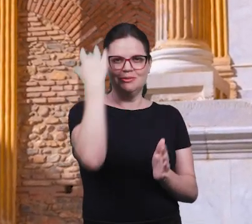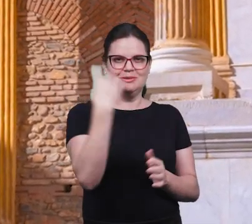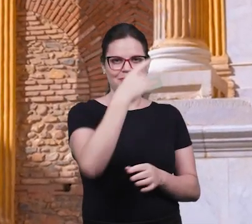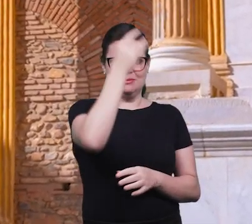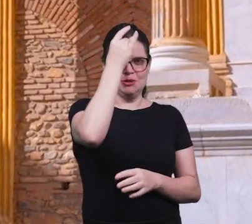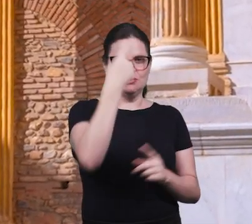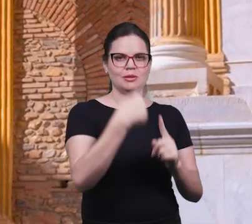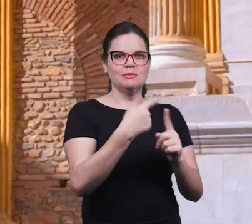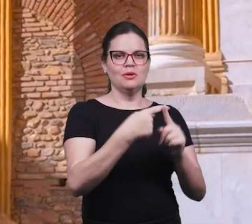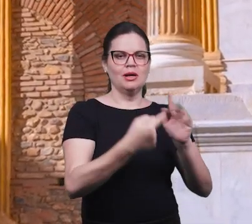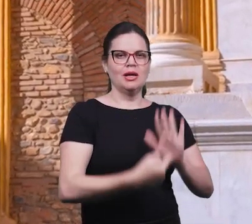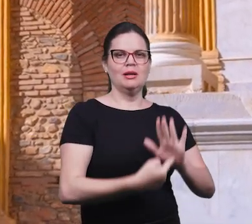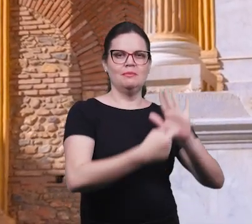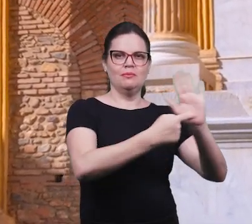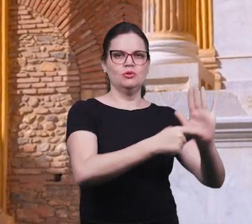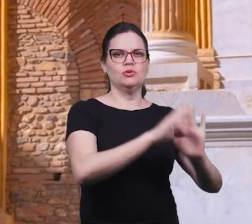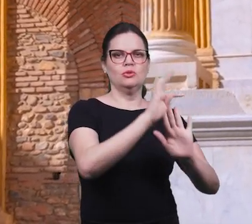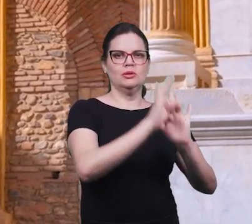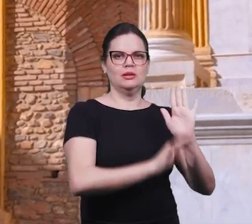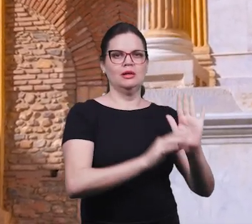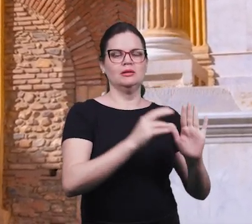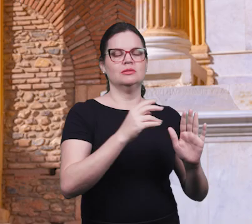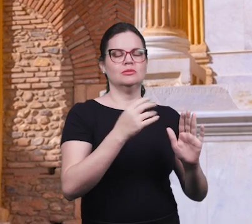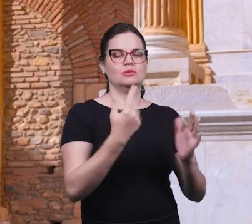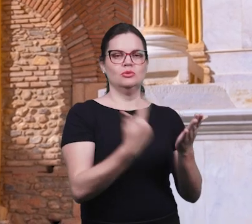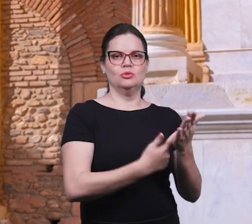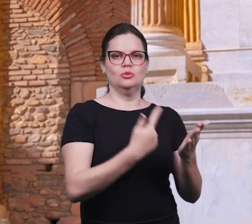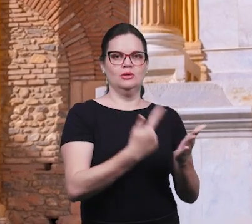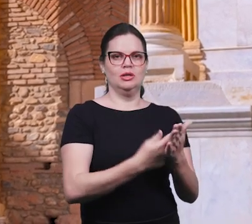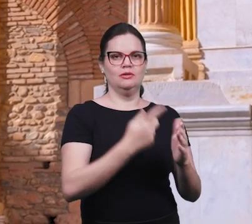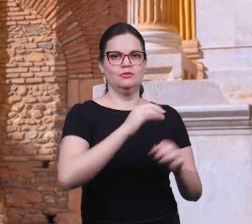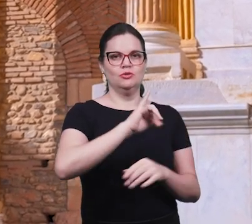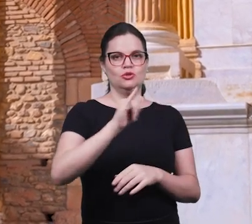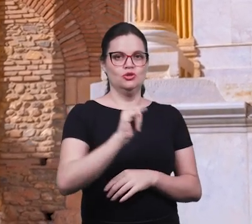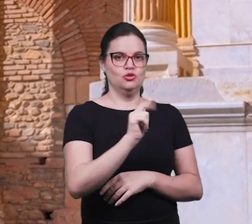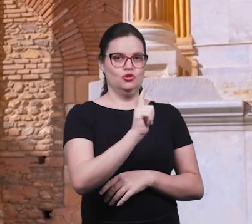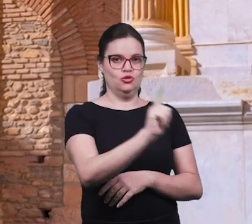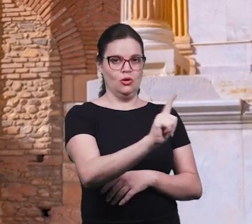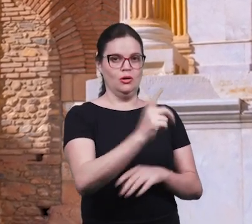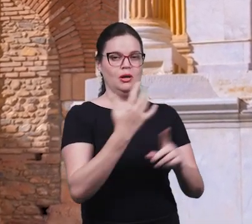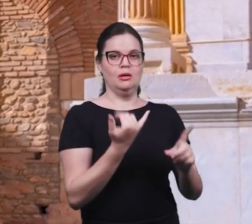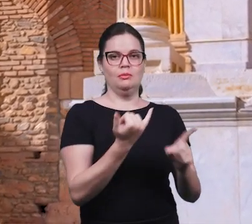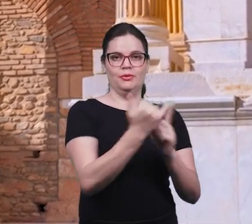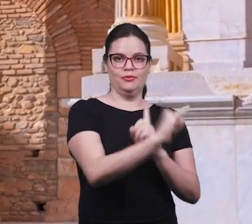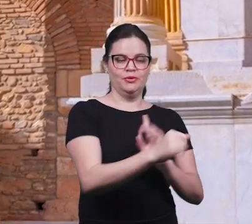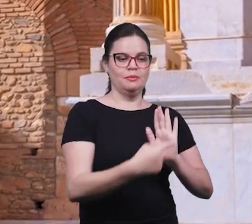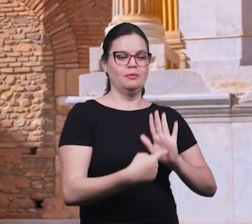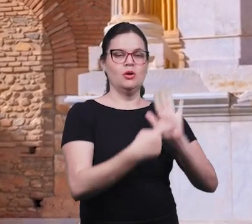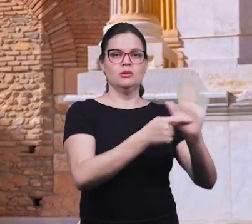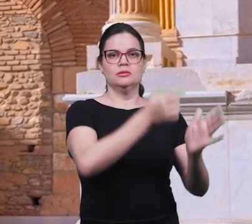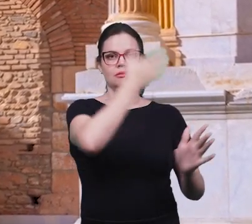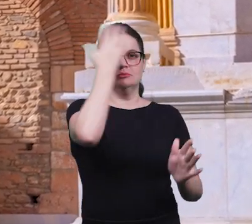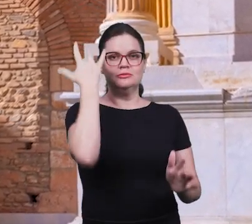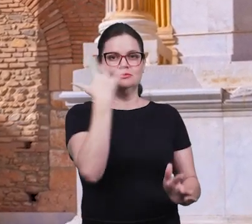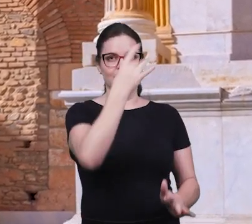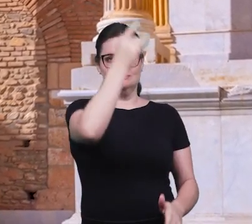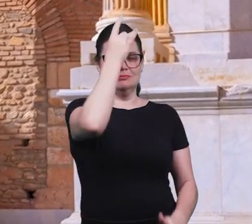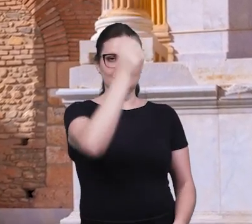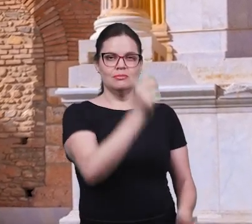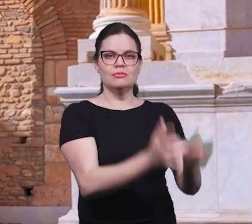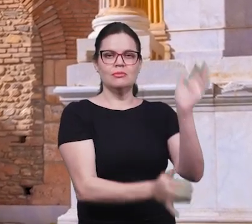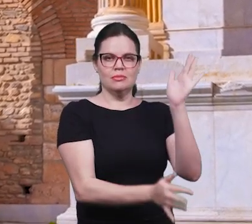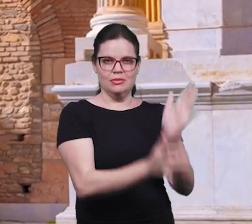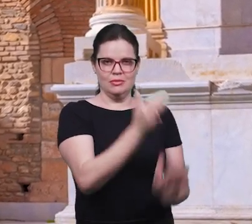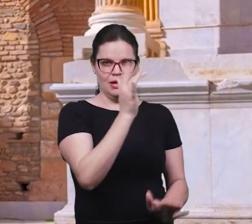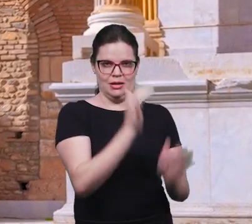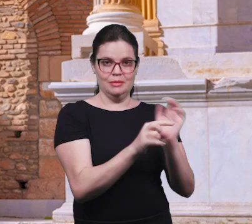profeta Joel, que profetizou 500 anos antes de Cristo, falando a respeito do